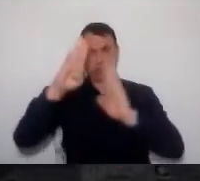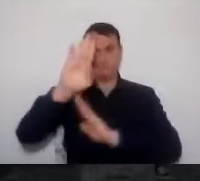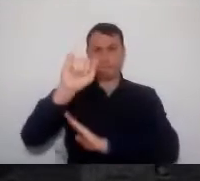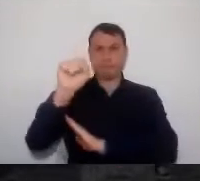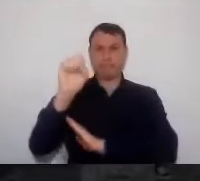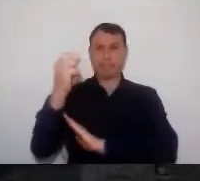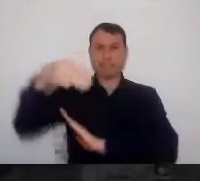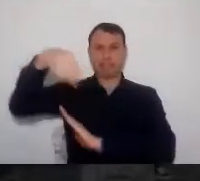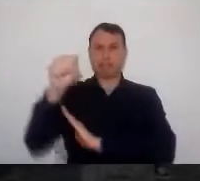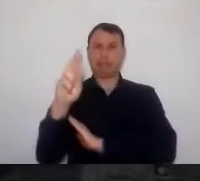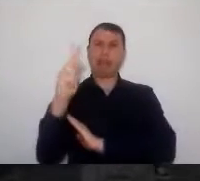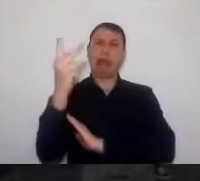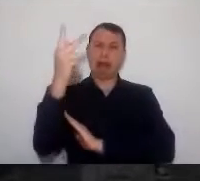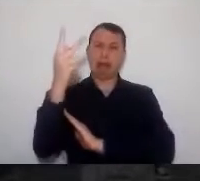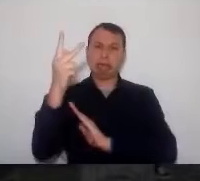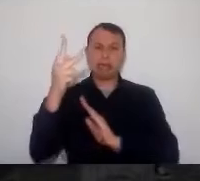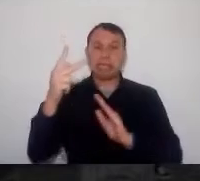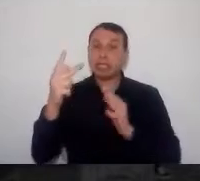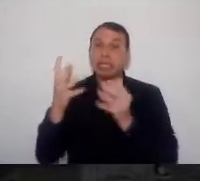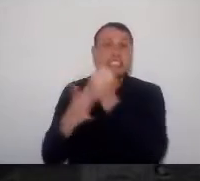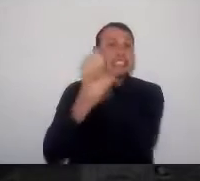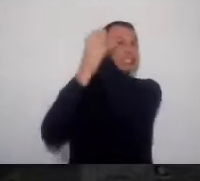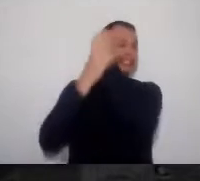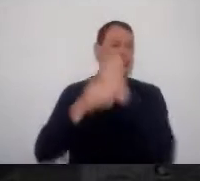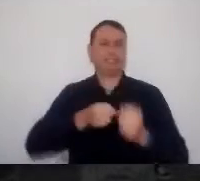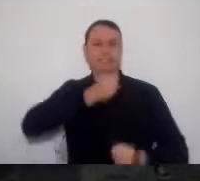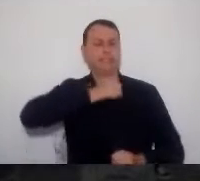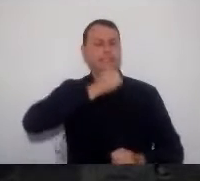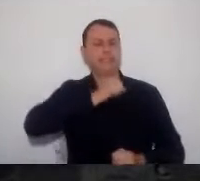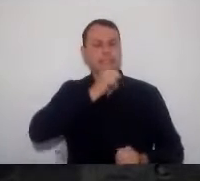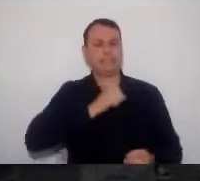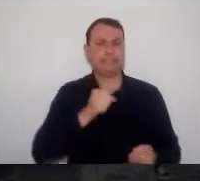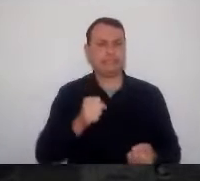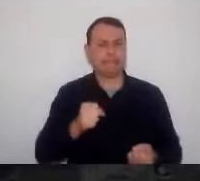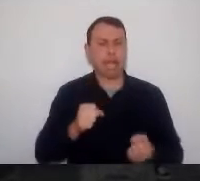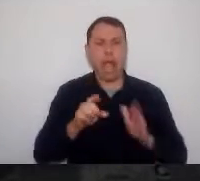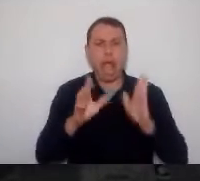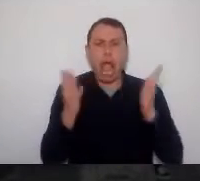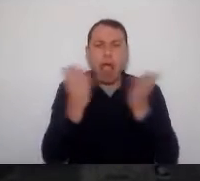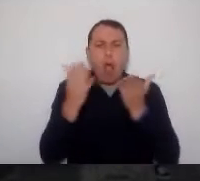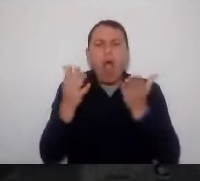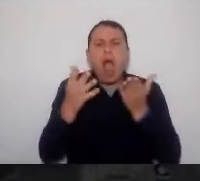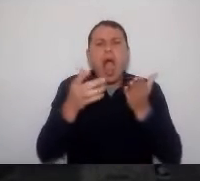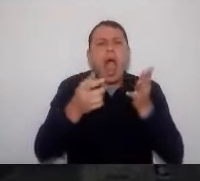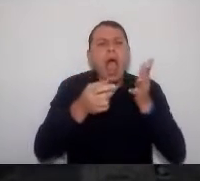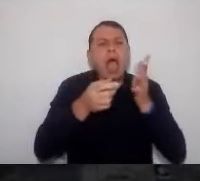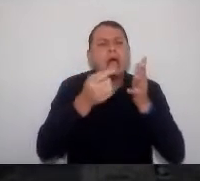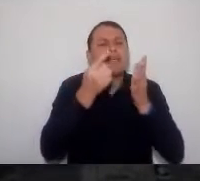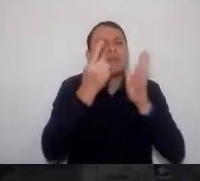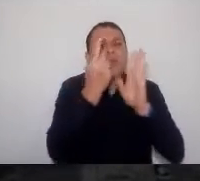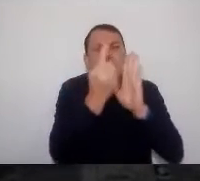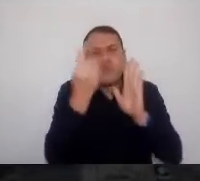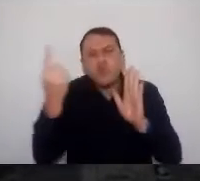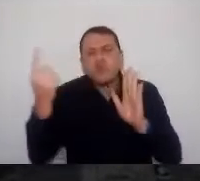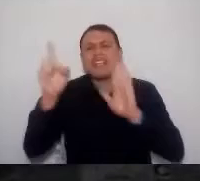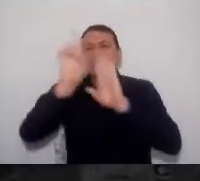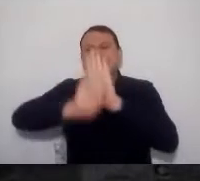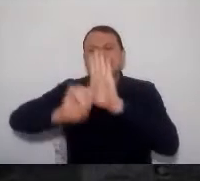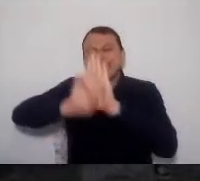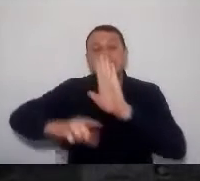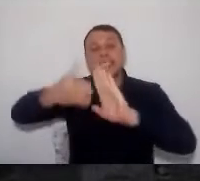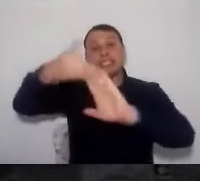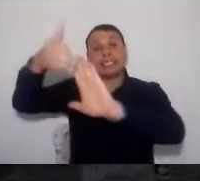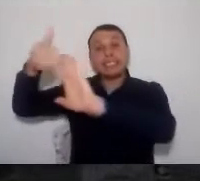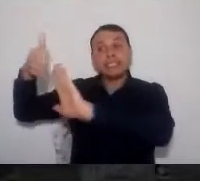que garantia a nossa velhice. Estão acabando com os direitos um atrás do outro. Agora